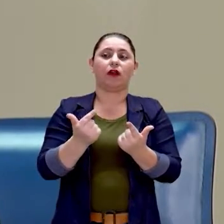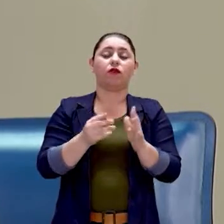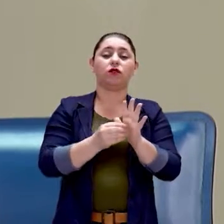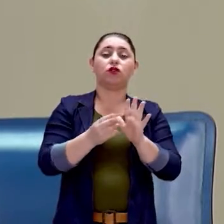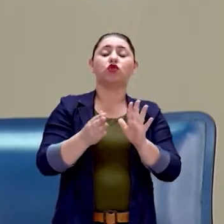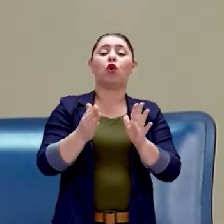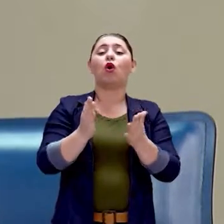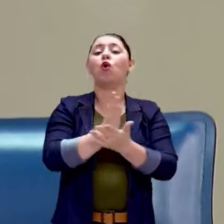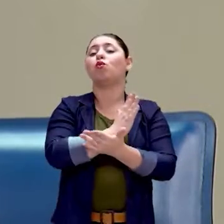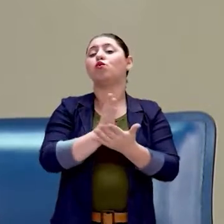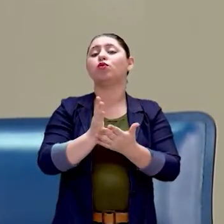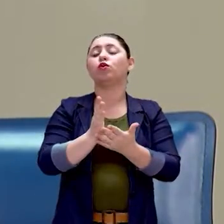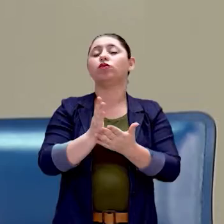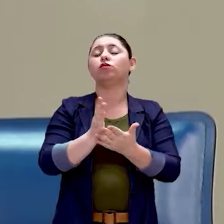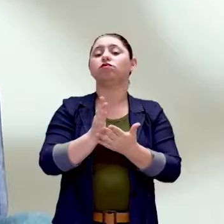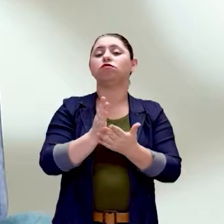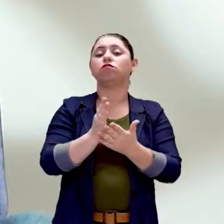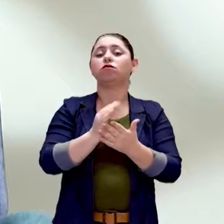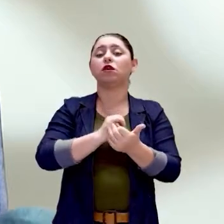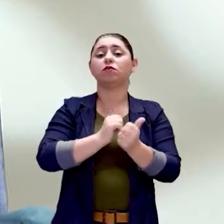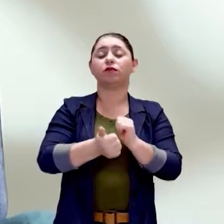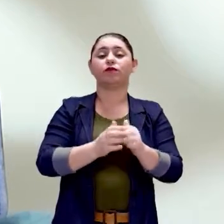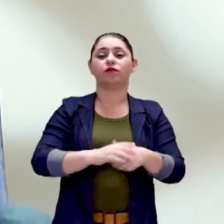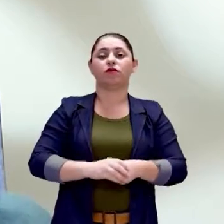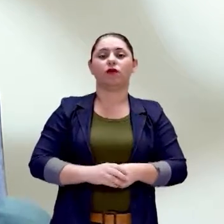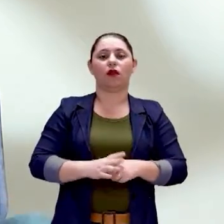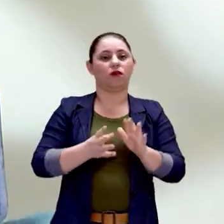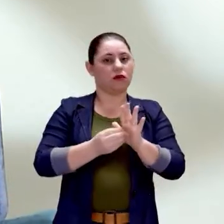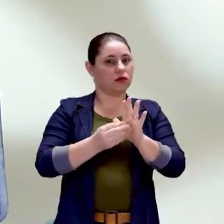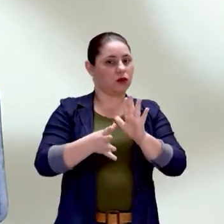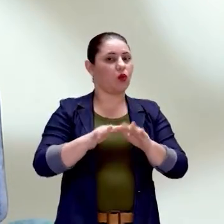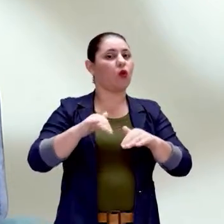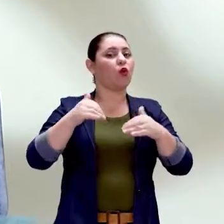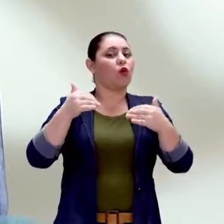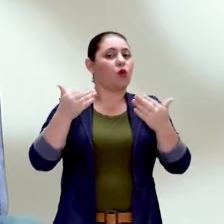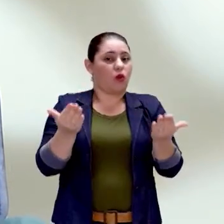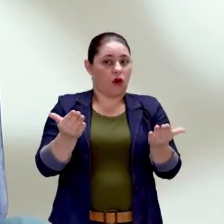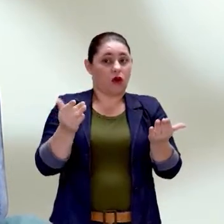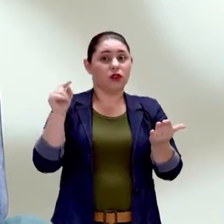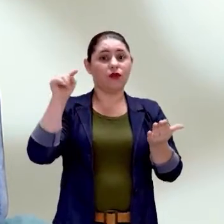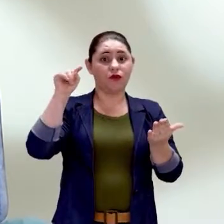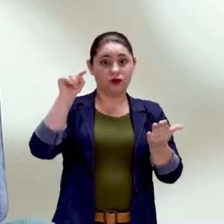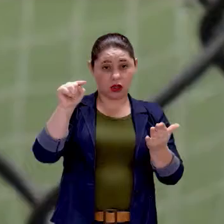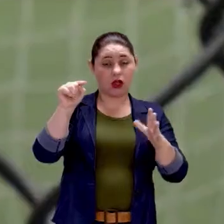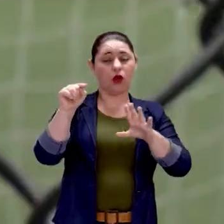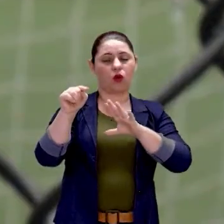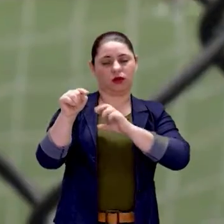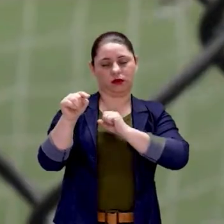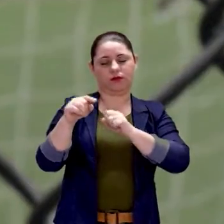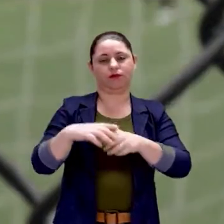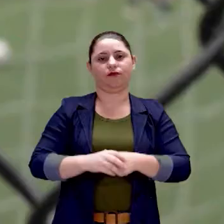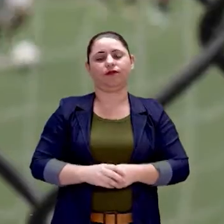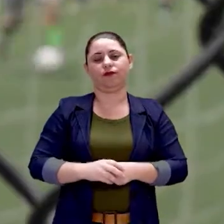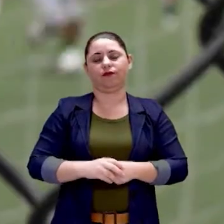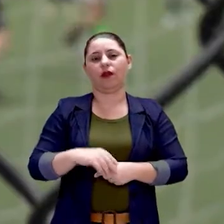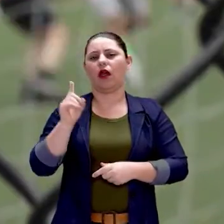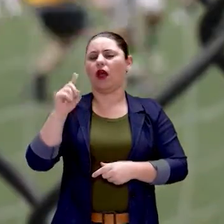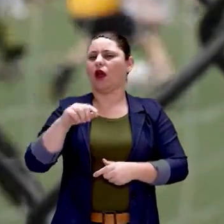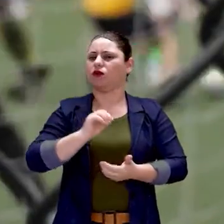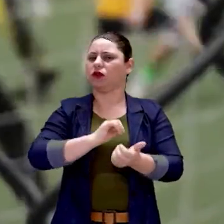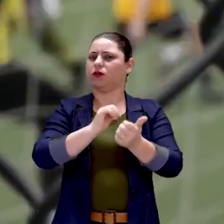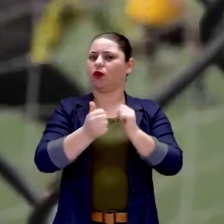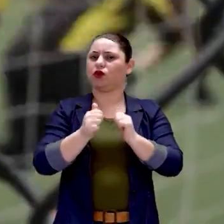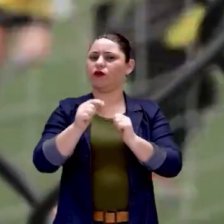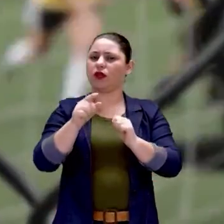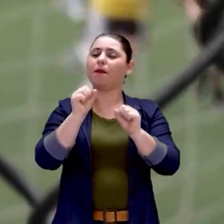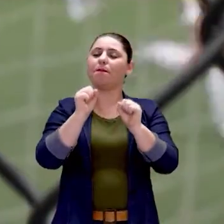Você indica algum esporte? Na verdade, o esporte que eu indico para todo mundo é qual? É o esporte que você gosta, é aquele esporte